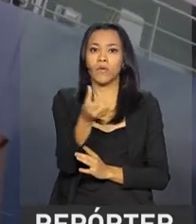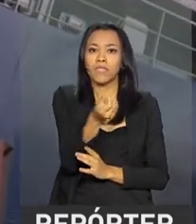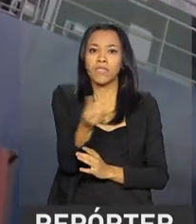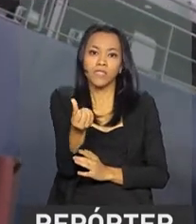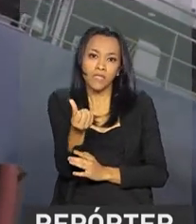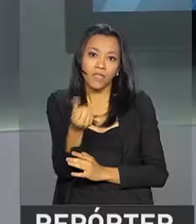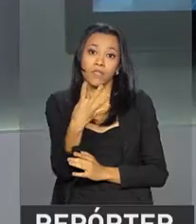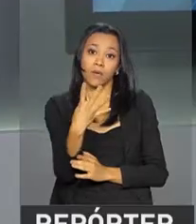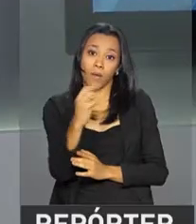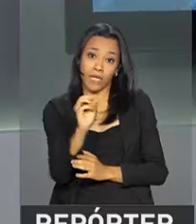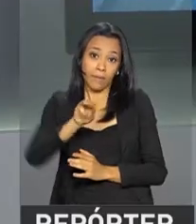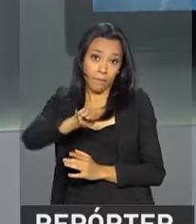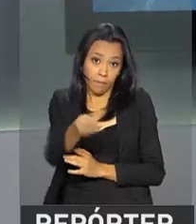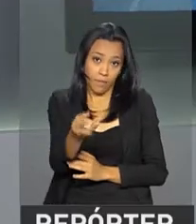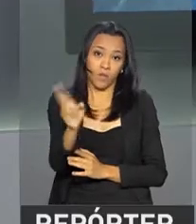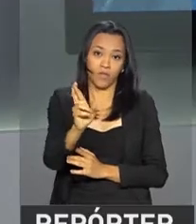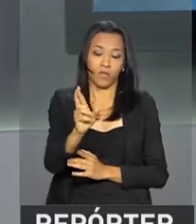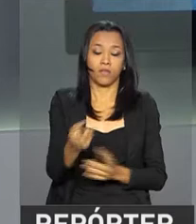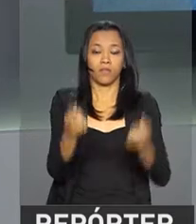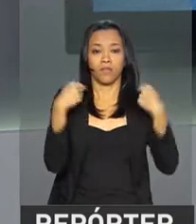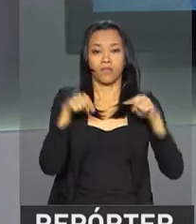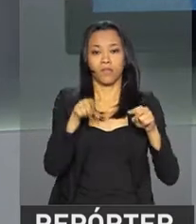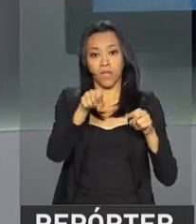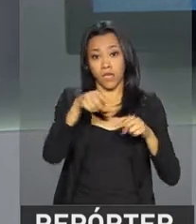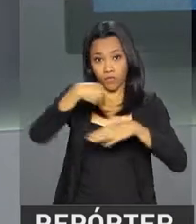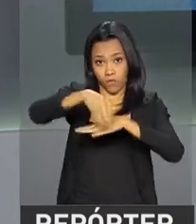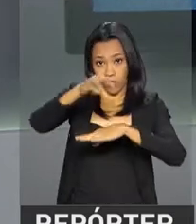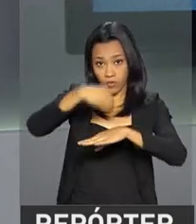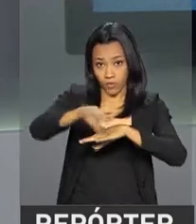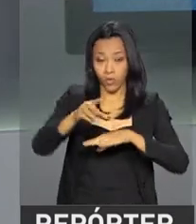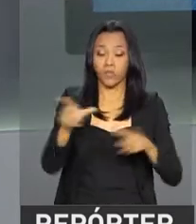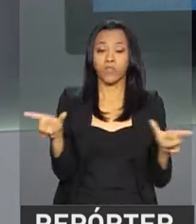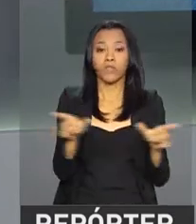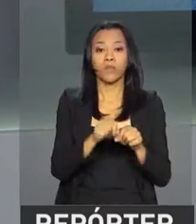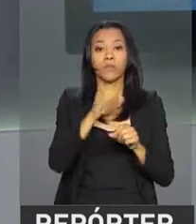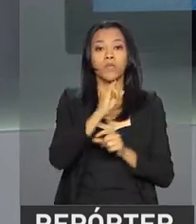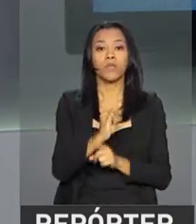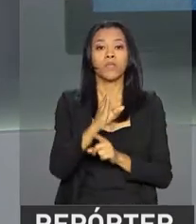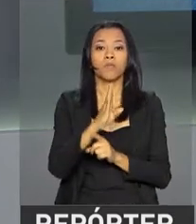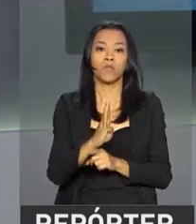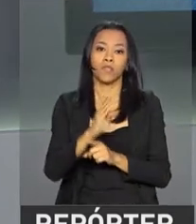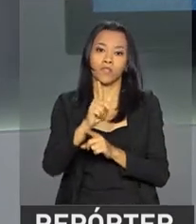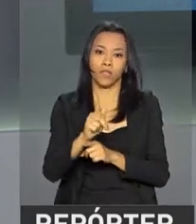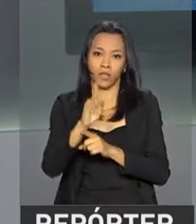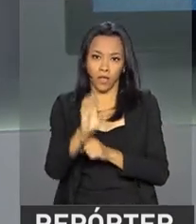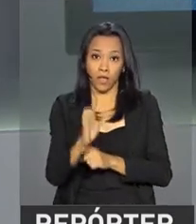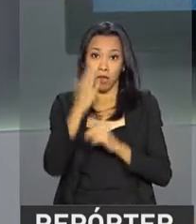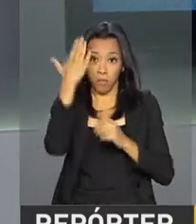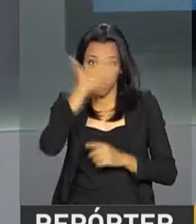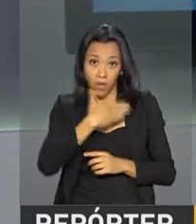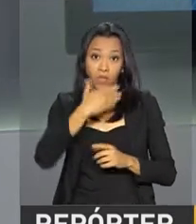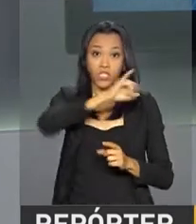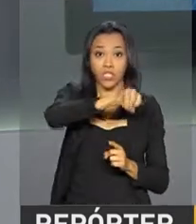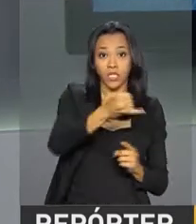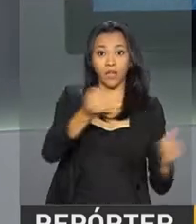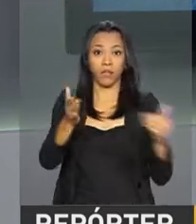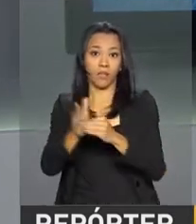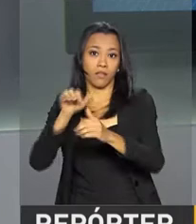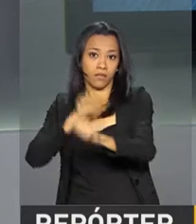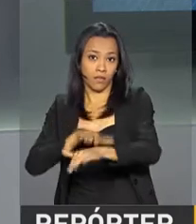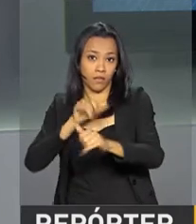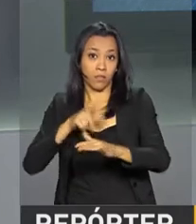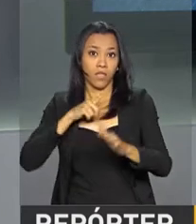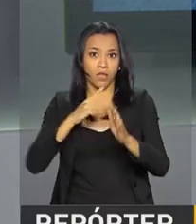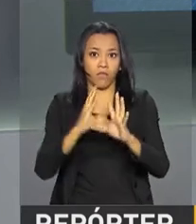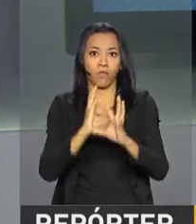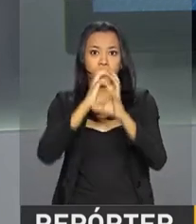reais os dados do ibge é divulgados hoje possam que de janeiro a setembro o pib acumula aumento